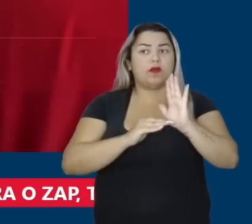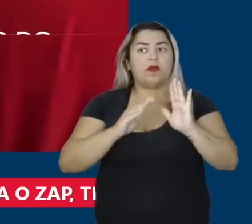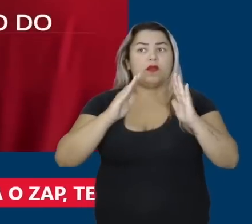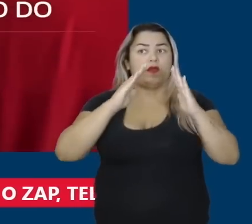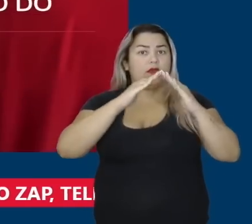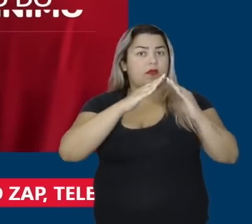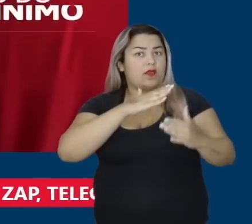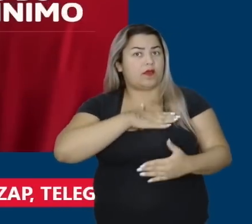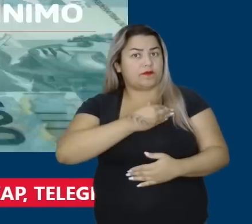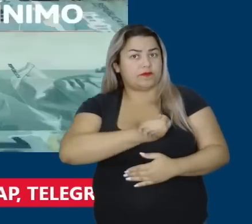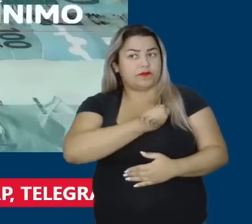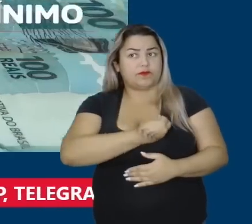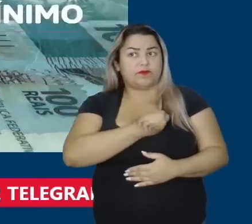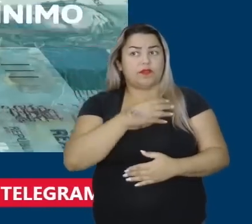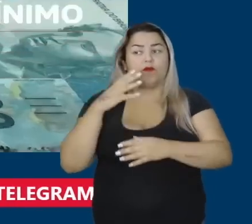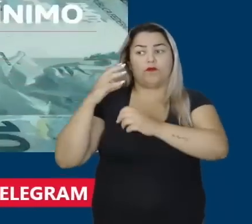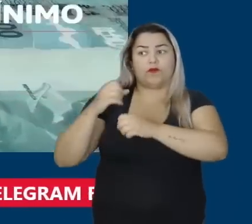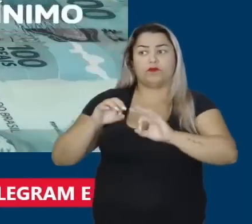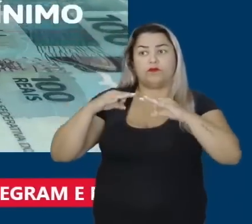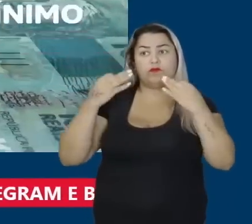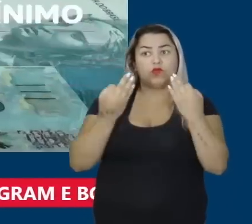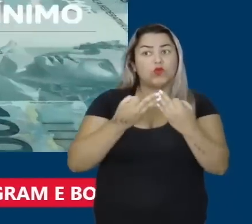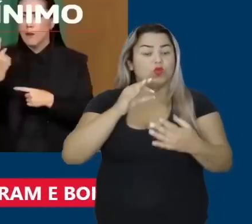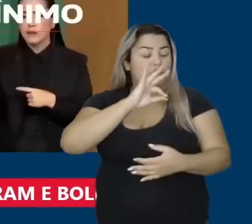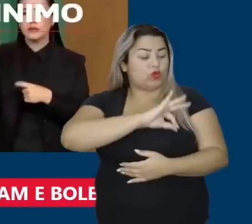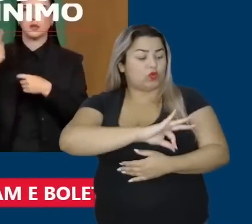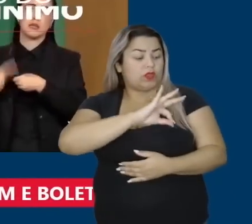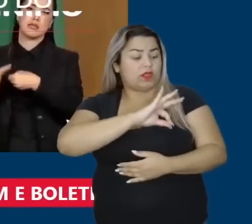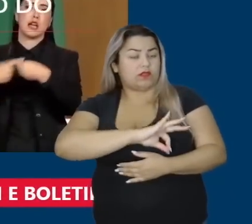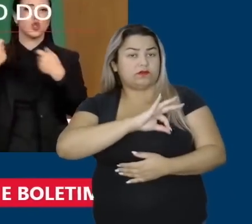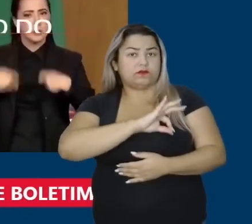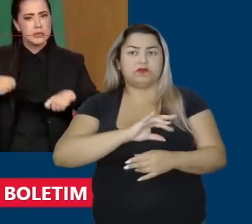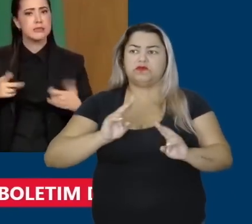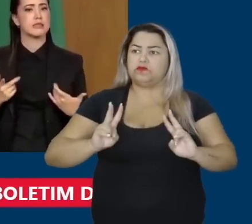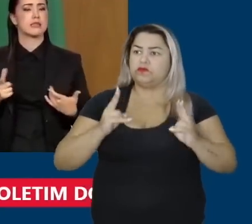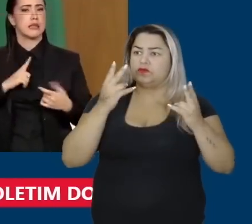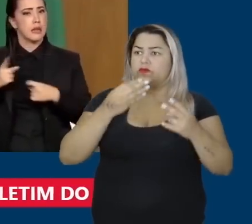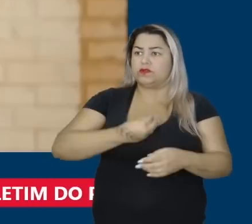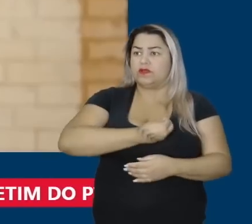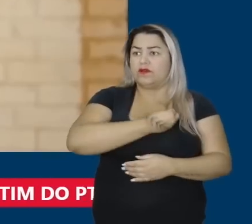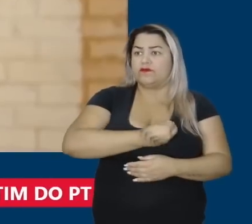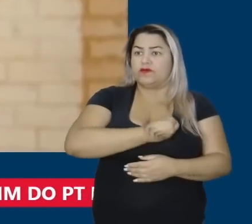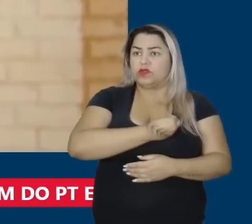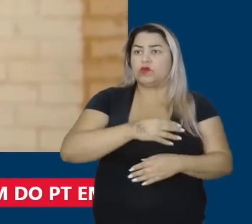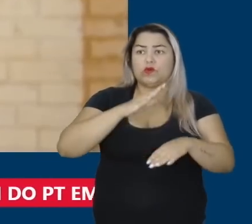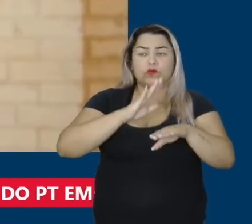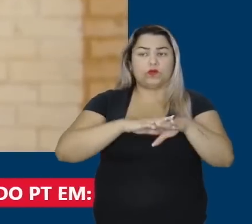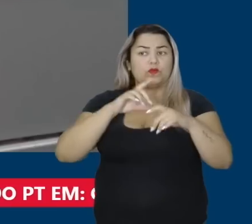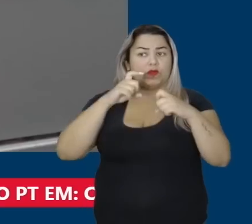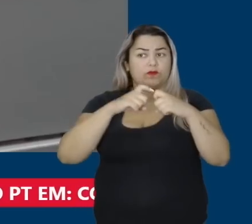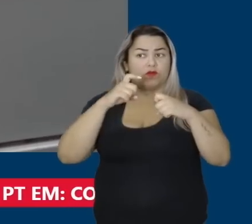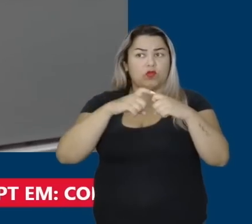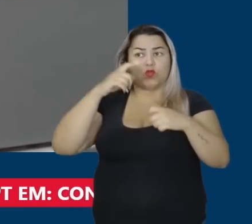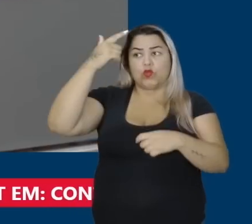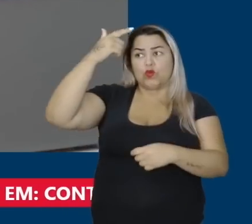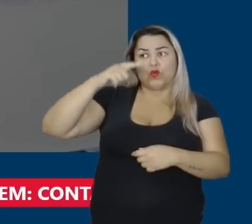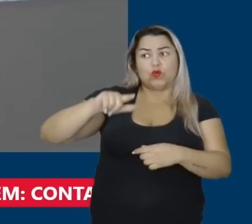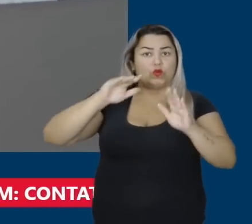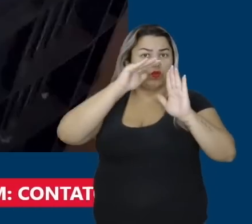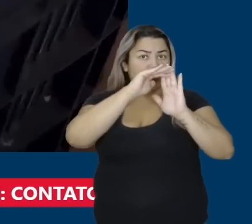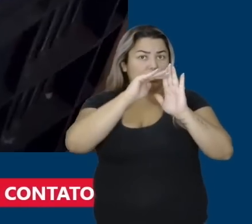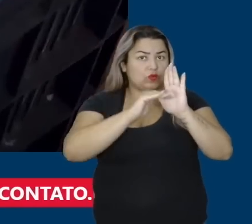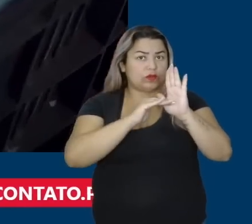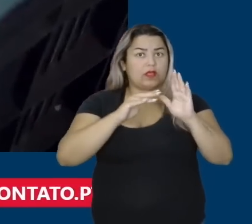Bolsa Família e valorização do salário mínimo, além da valorização da vida, com os Mais Médicos e outros programas na área de